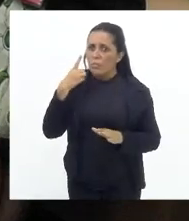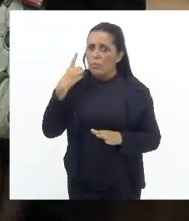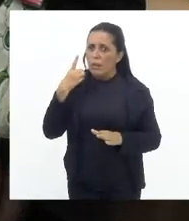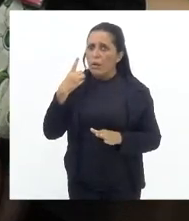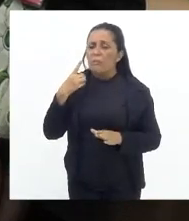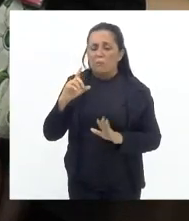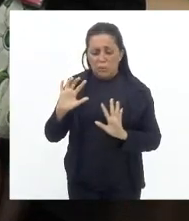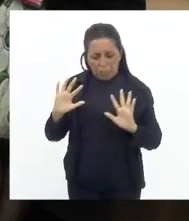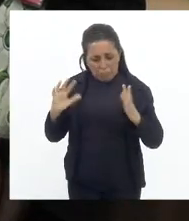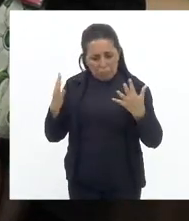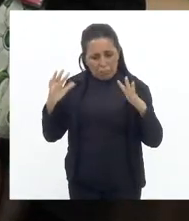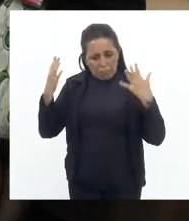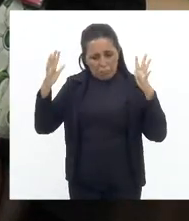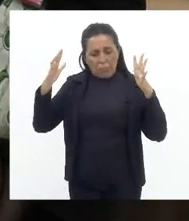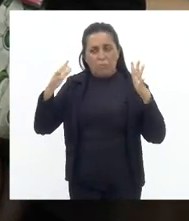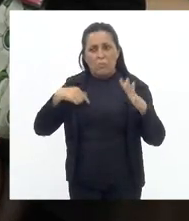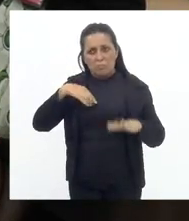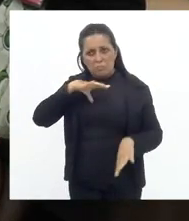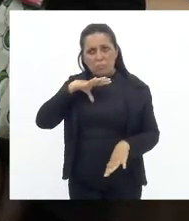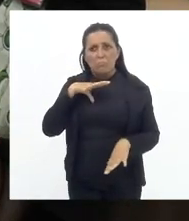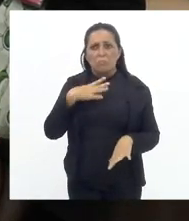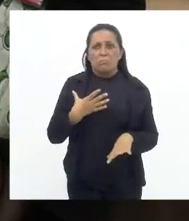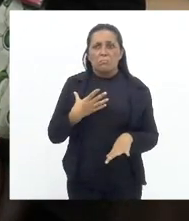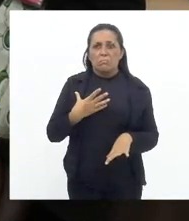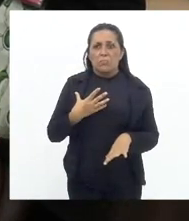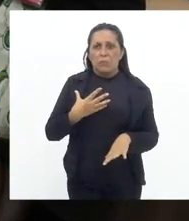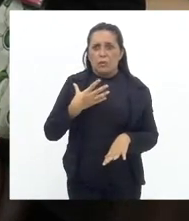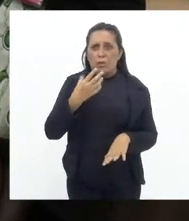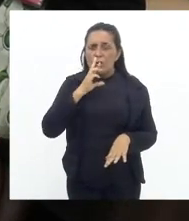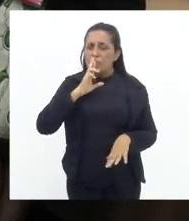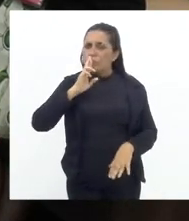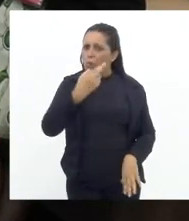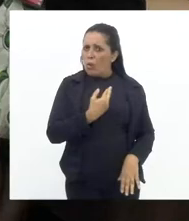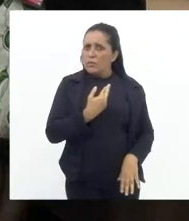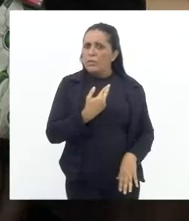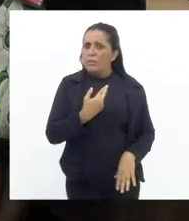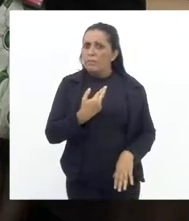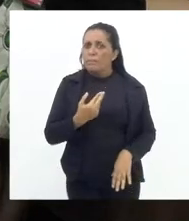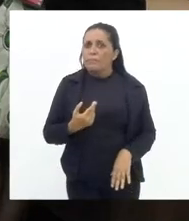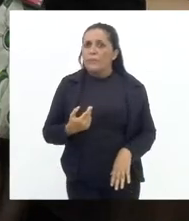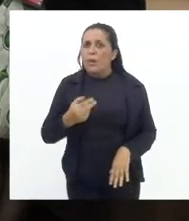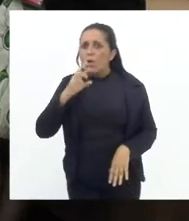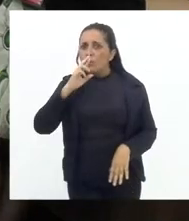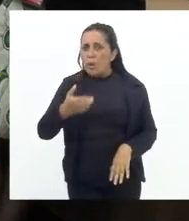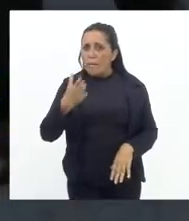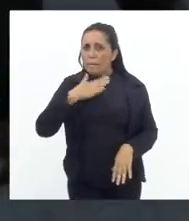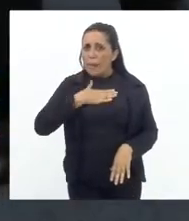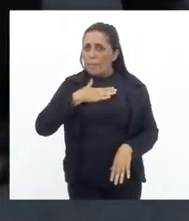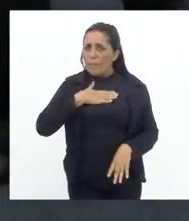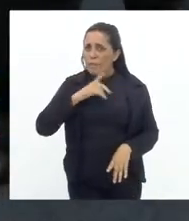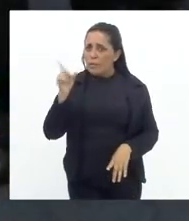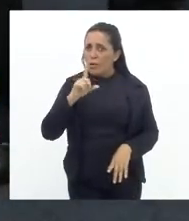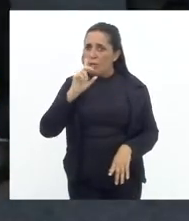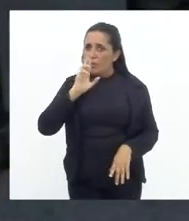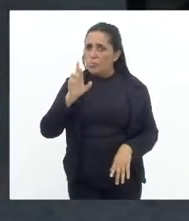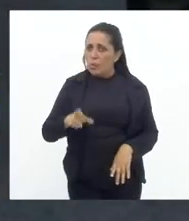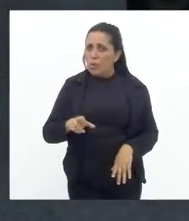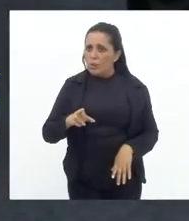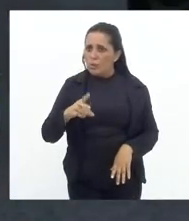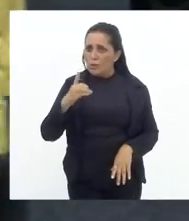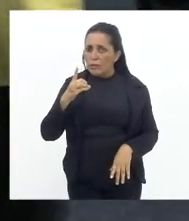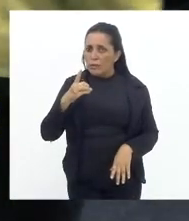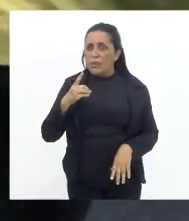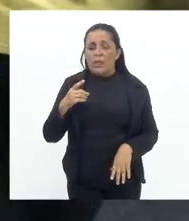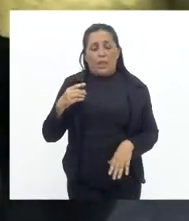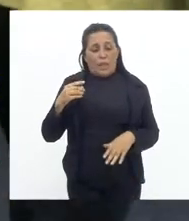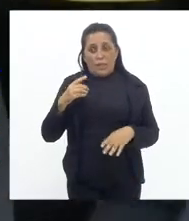e parabéns a você nesse que teve a honra de 10 a uma idade de trazer uma resposta não uma resposta para mim não é uma resposta para o